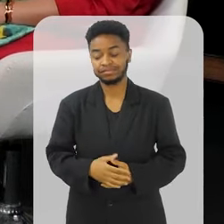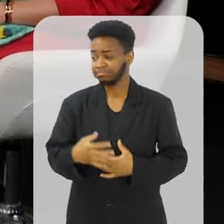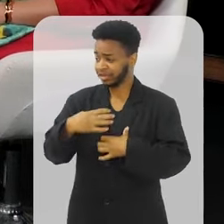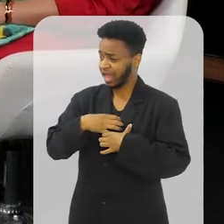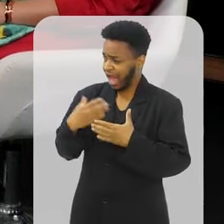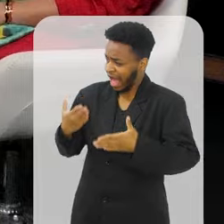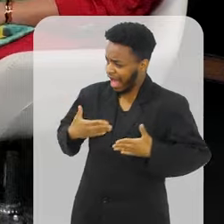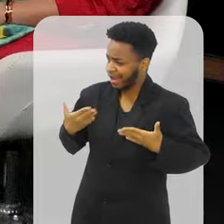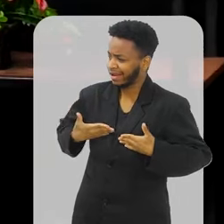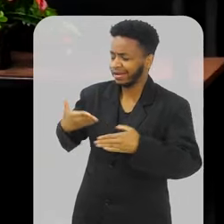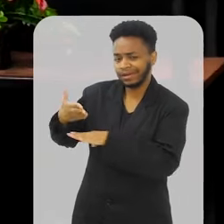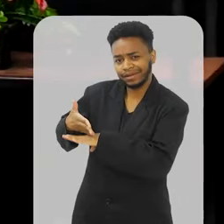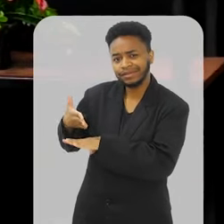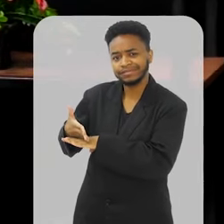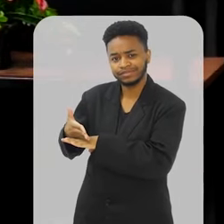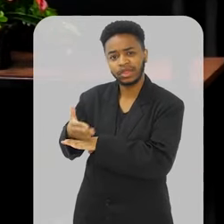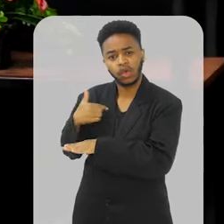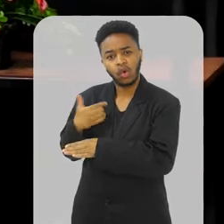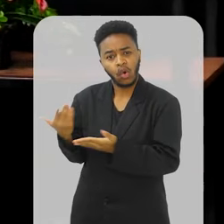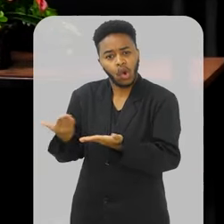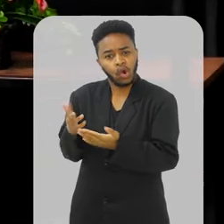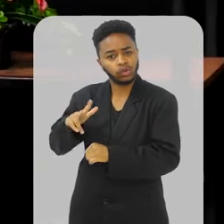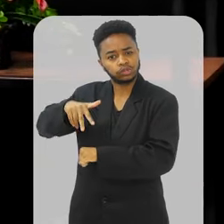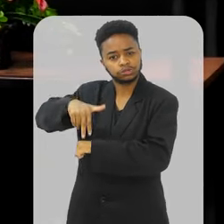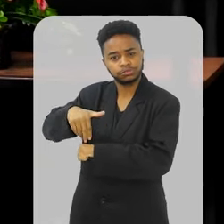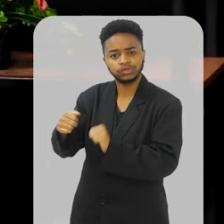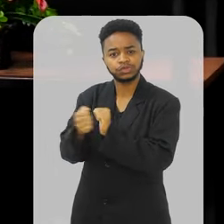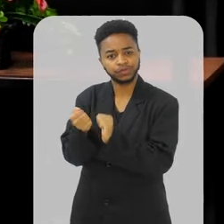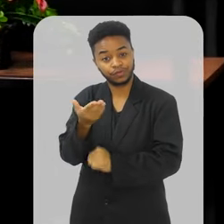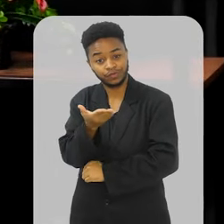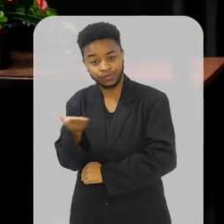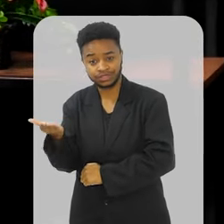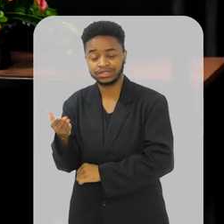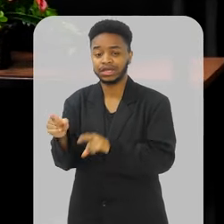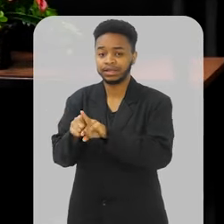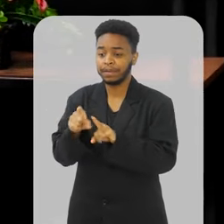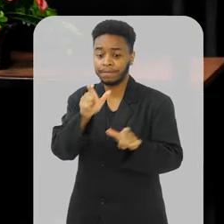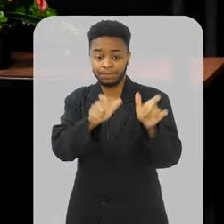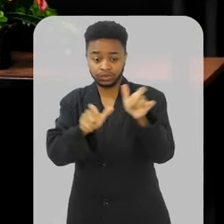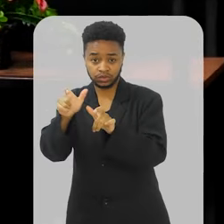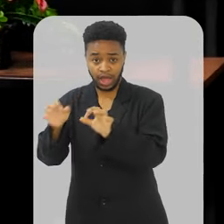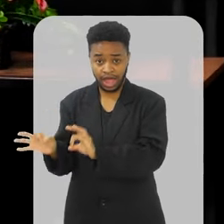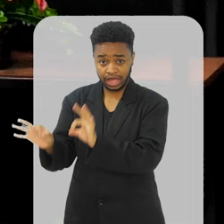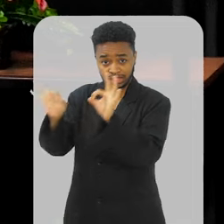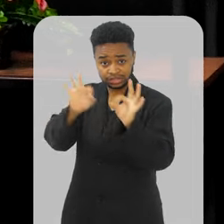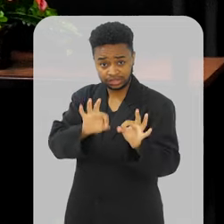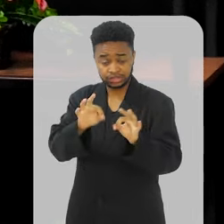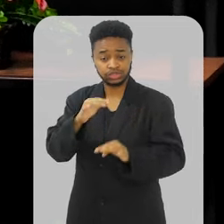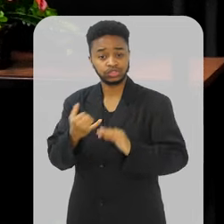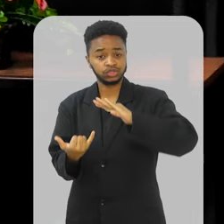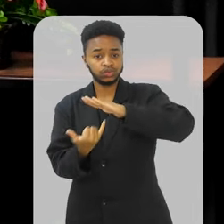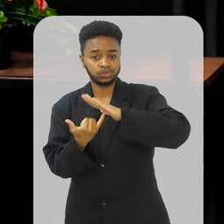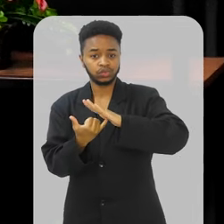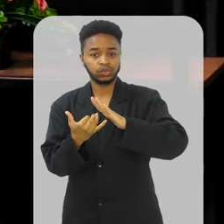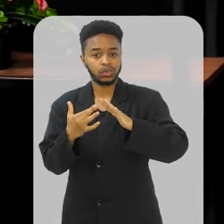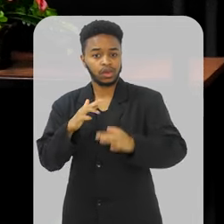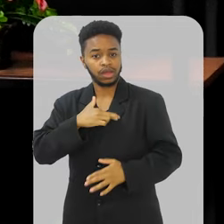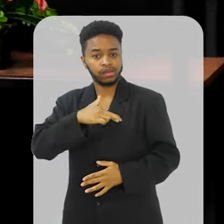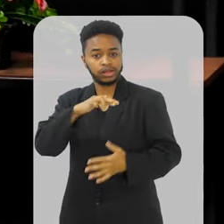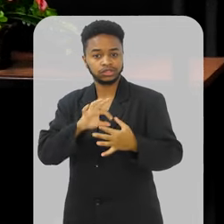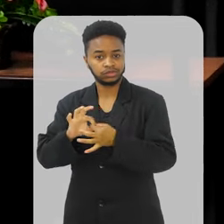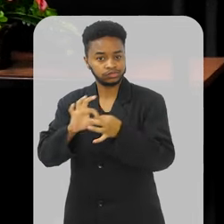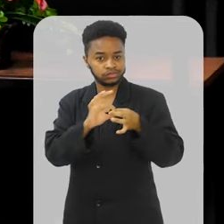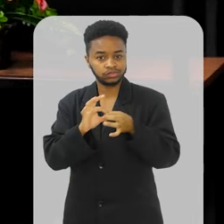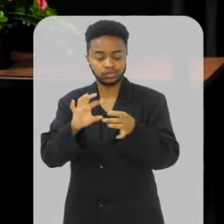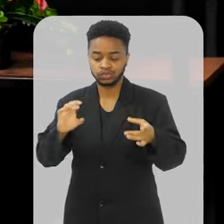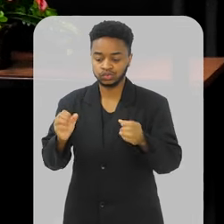que alegria S hoje aqui contigo e com todos aqueles que acompanham o Instituto religar através